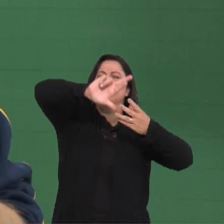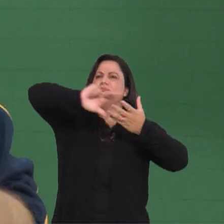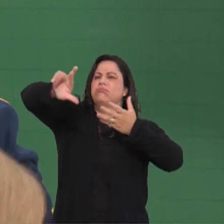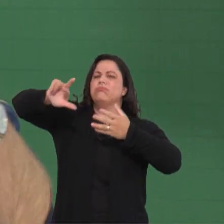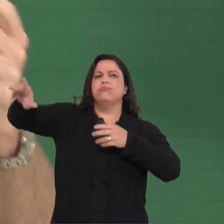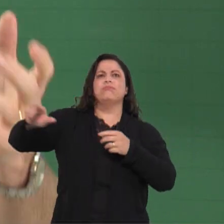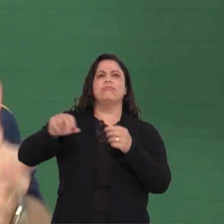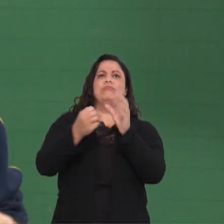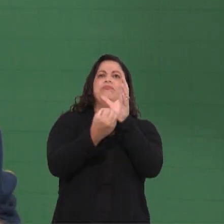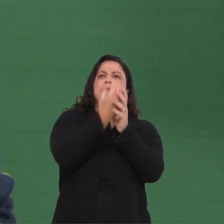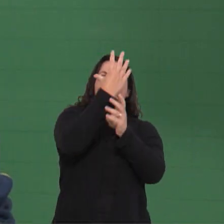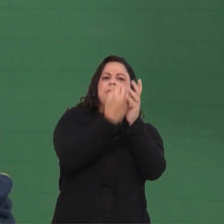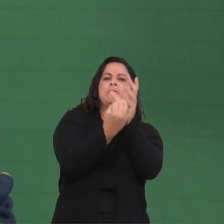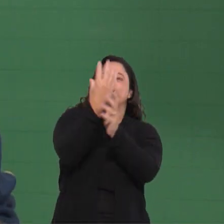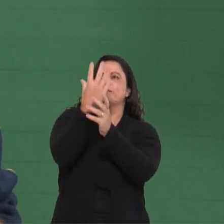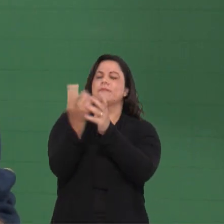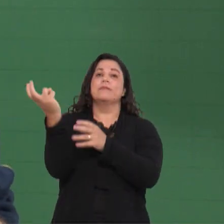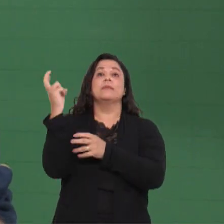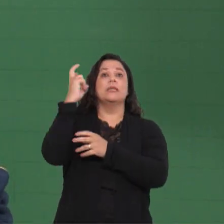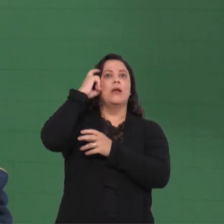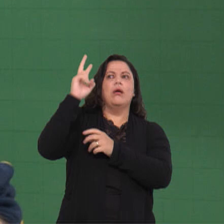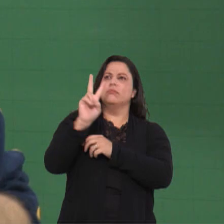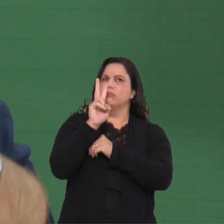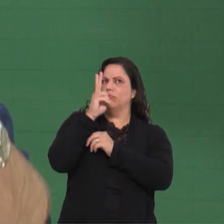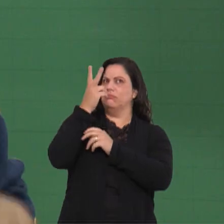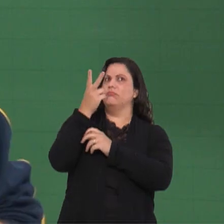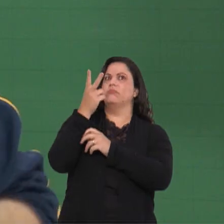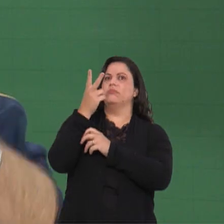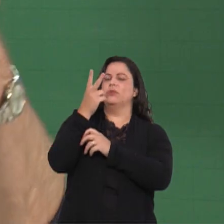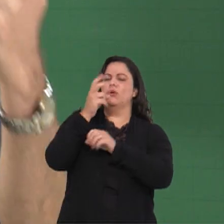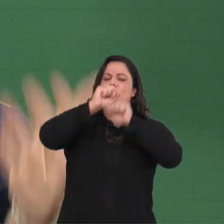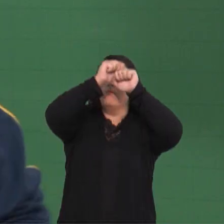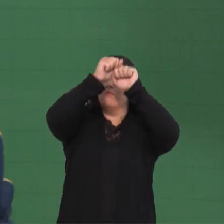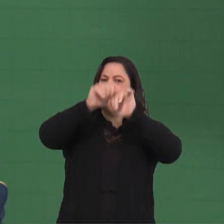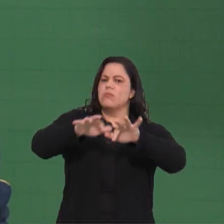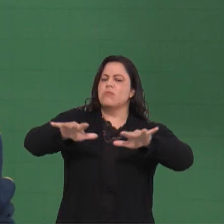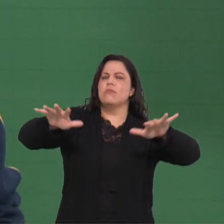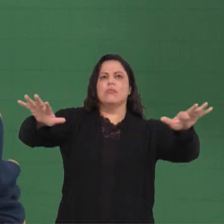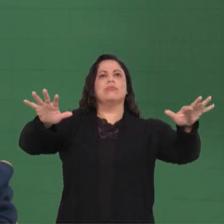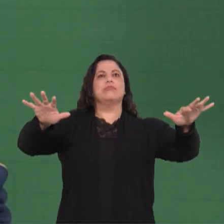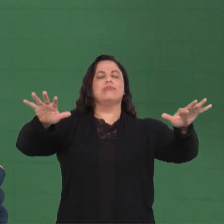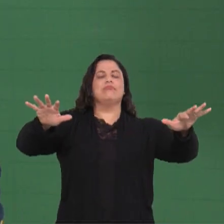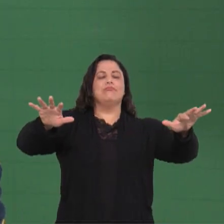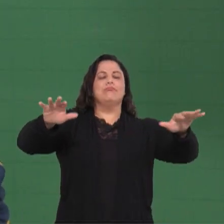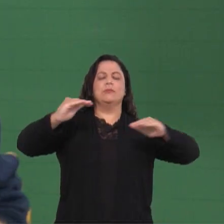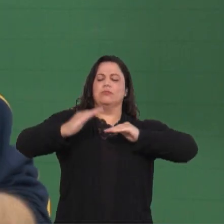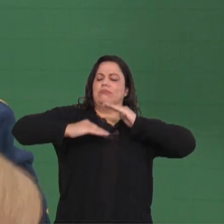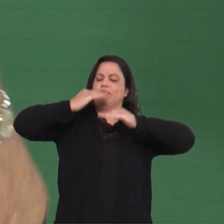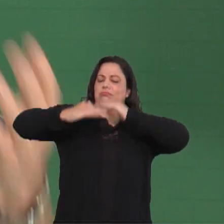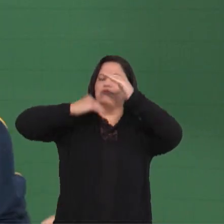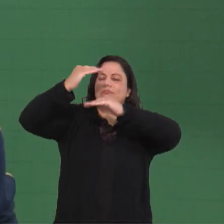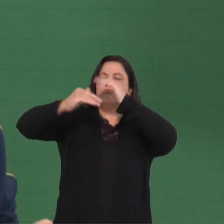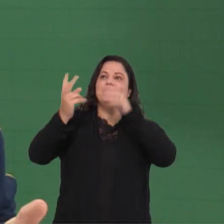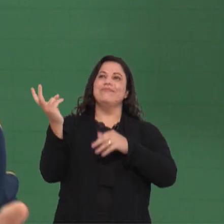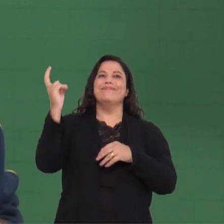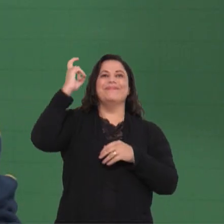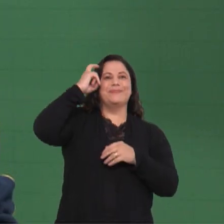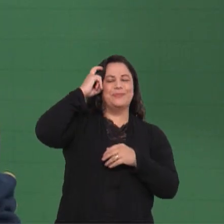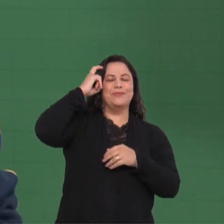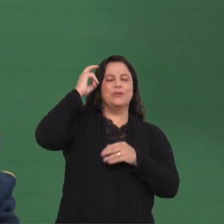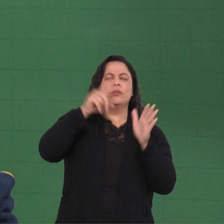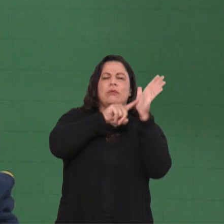tornando uma cultura muito forte na época, possibilitando o avanço cultural, científico e